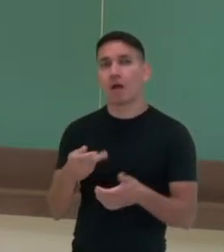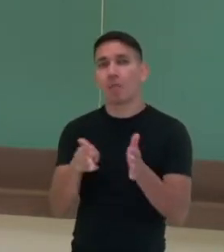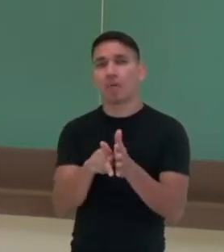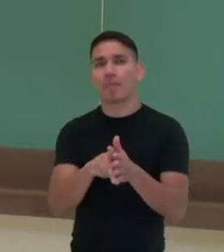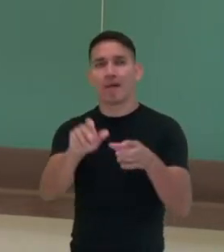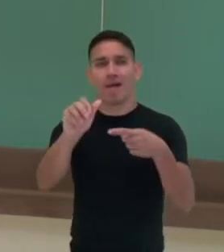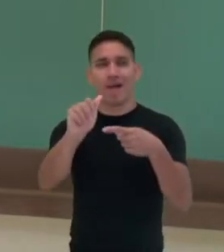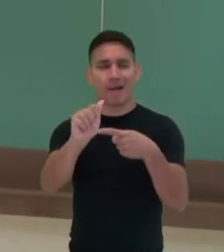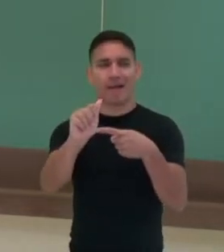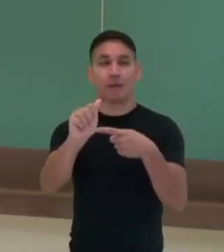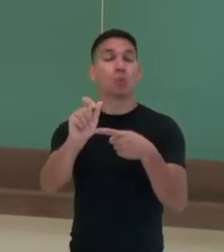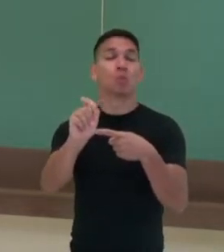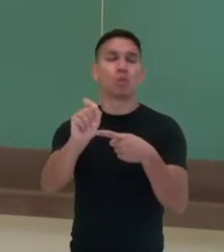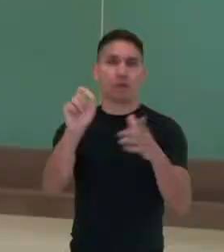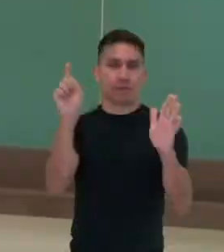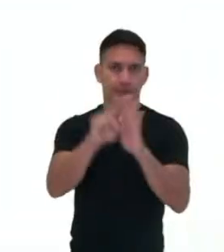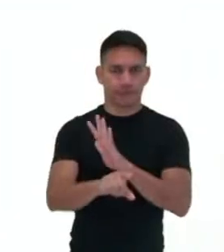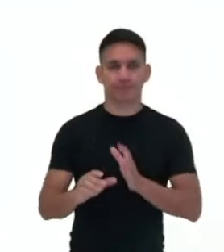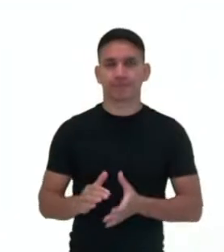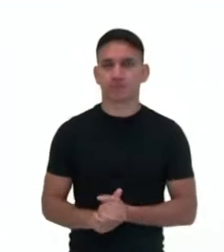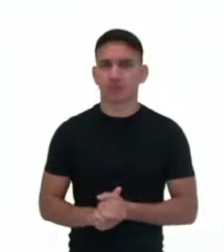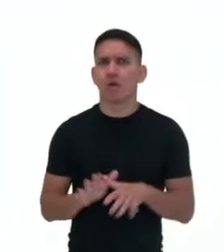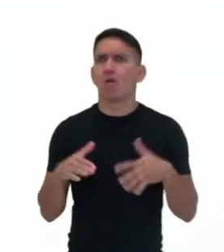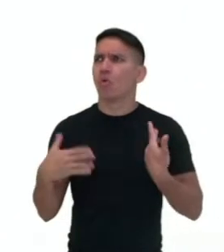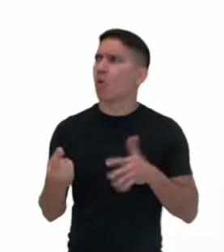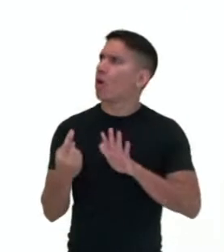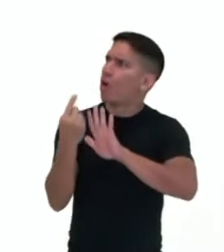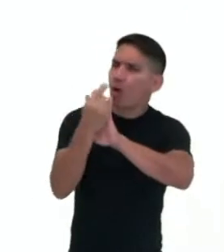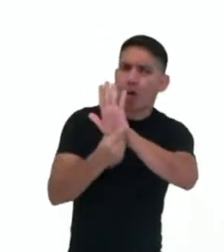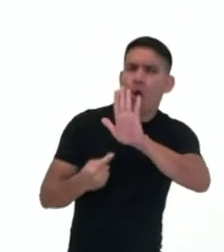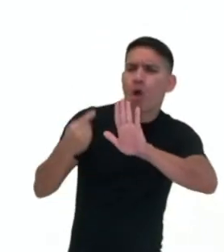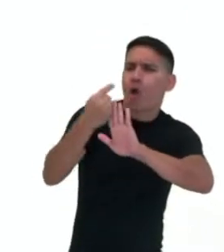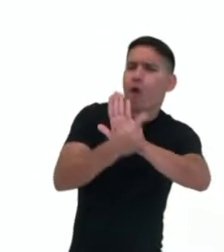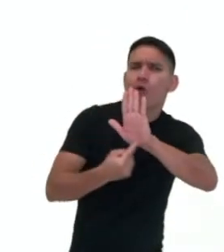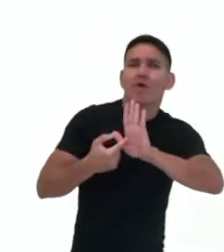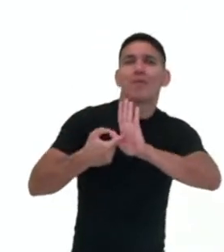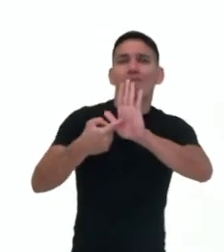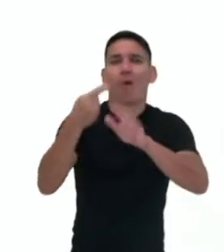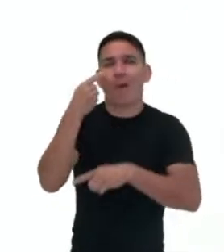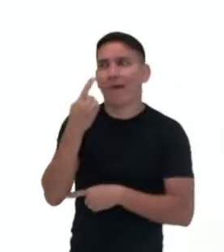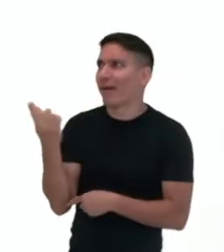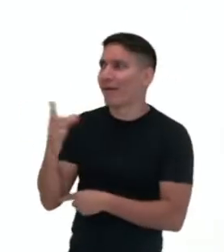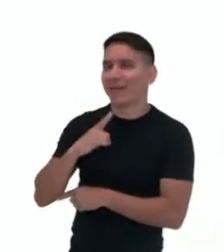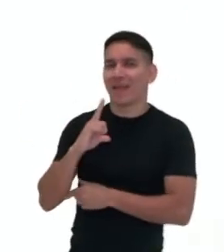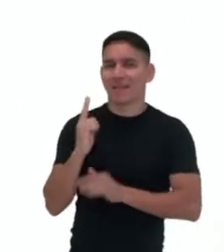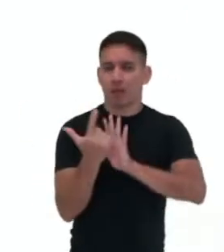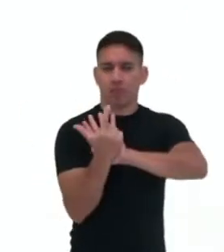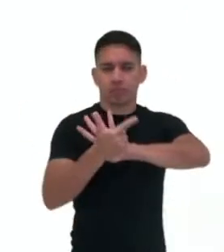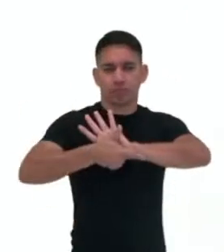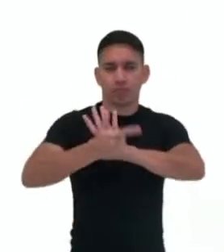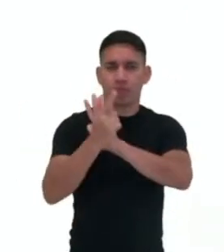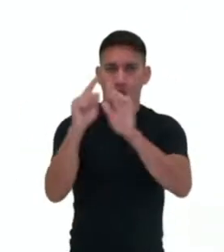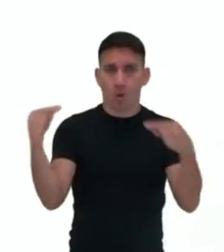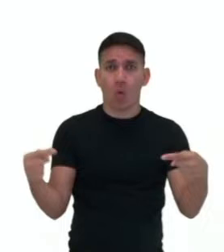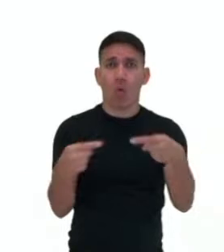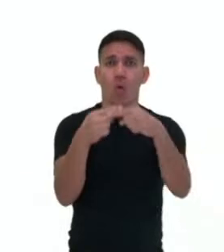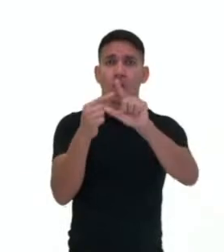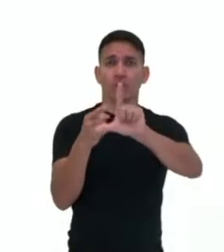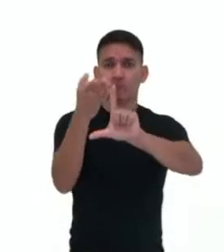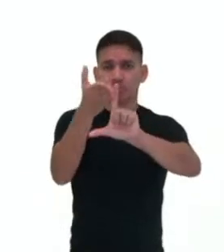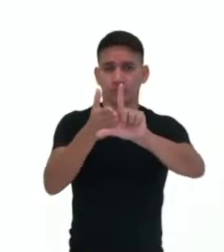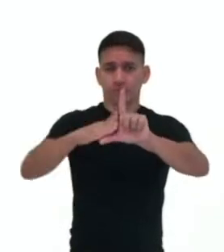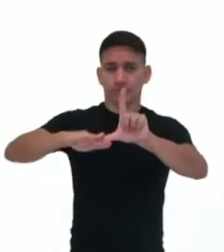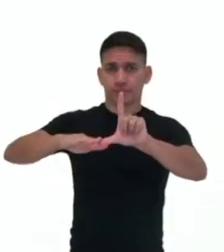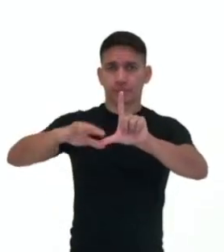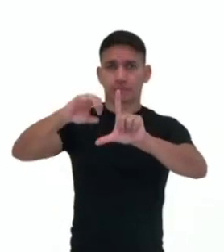na alternativa A, estava perguntando ali, em qual das horas, né, representadas ao lado, os ponteiros, né, formam um ângulo reto. Então, ele forma um